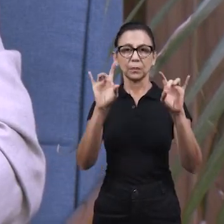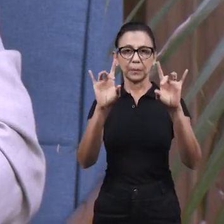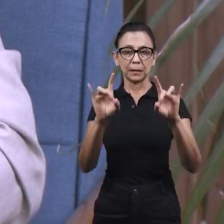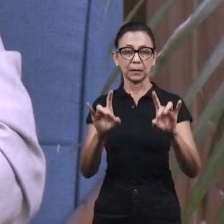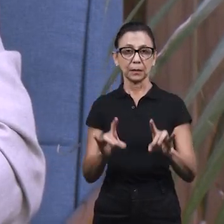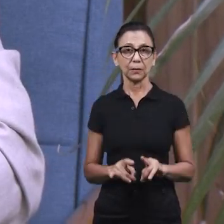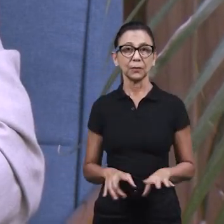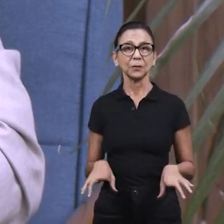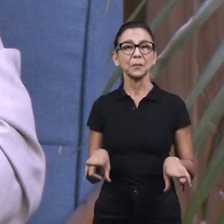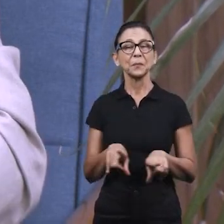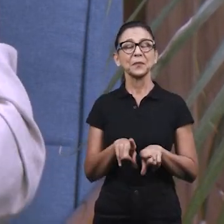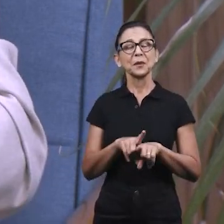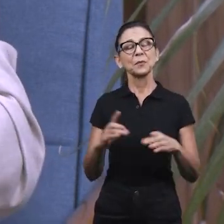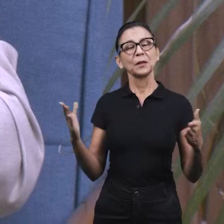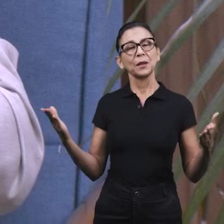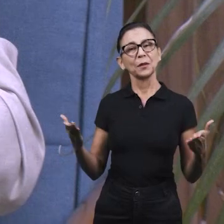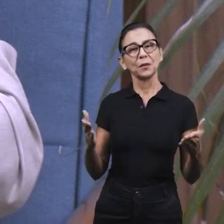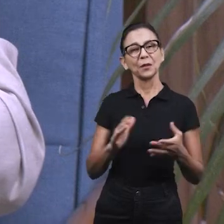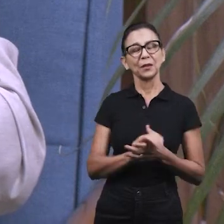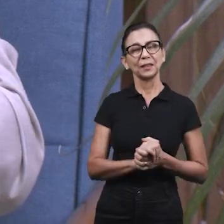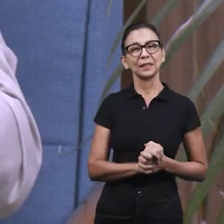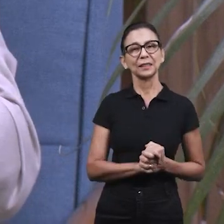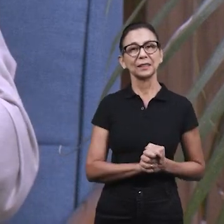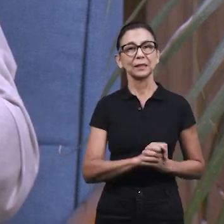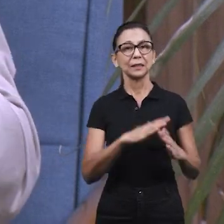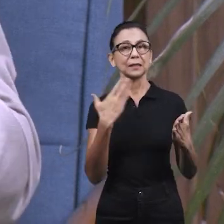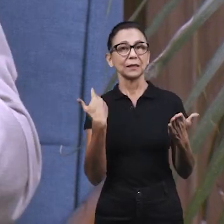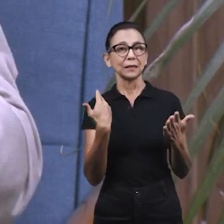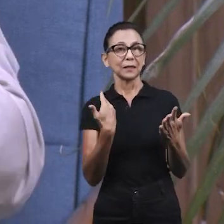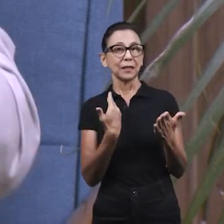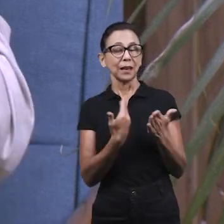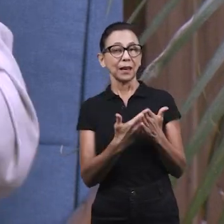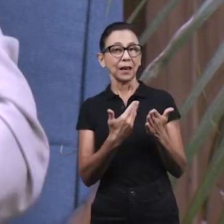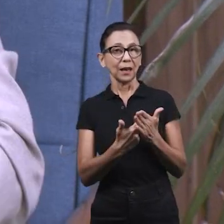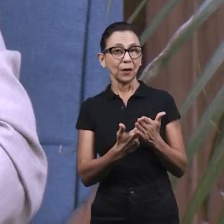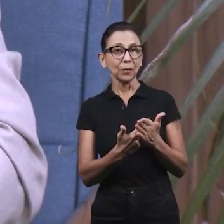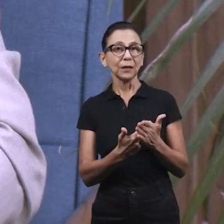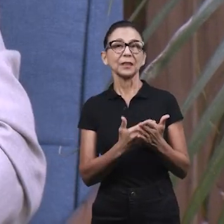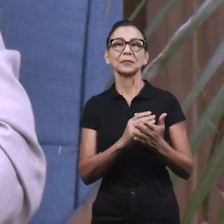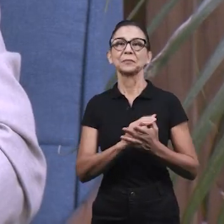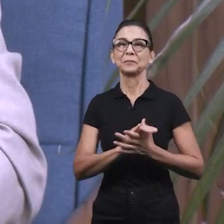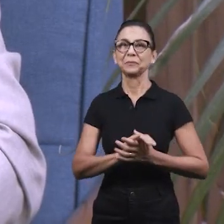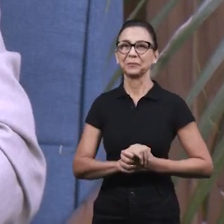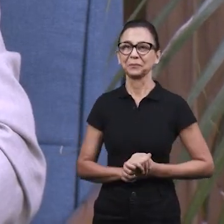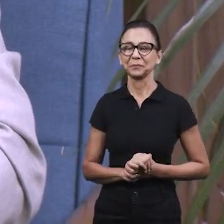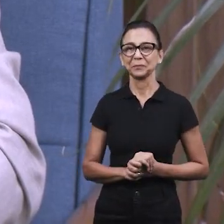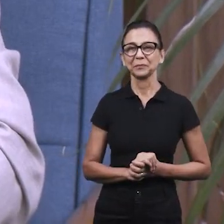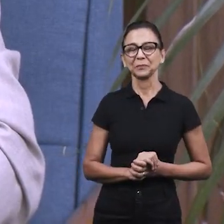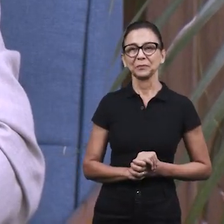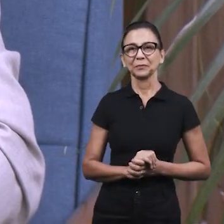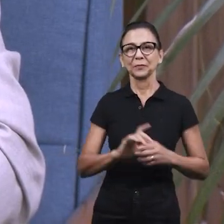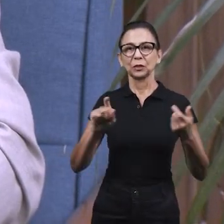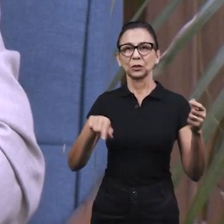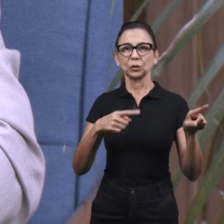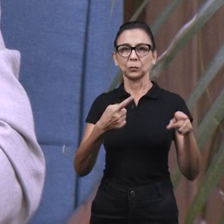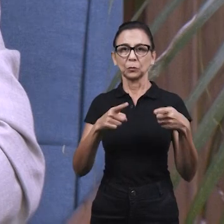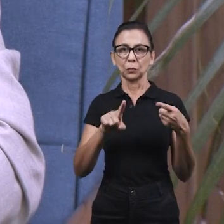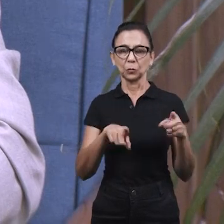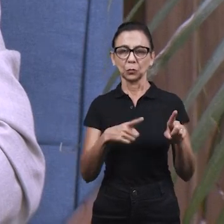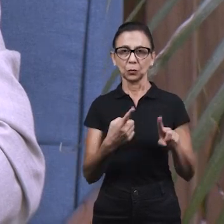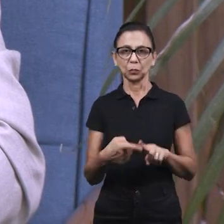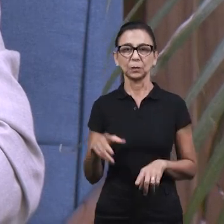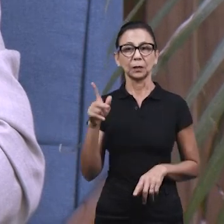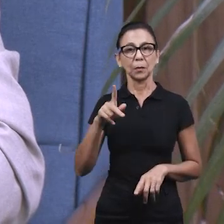a escala de Sol maior e na aula para as crianças, intermediários e adolescentes, a professora Andréia Canal, dentro do tema Descobrindo